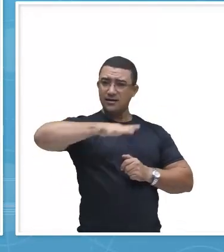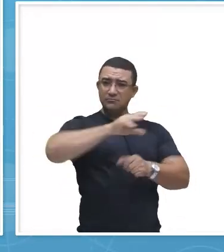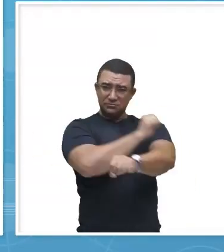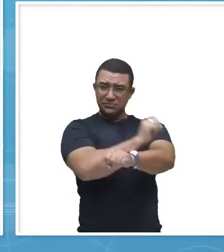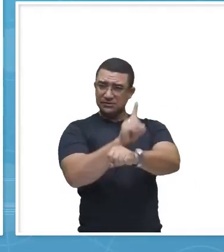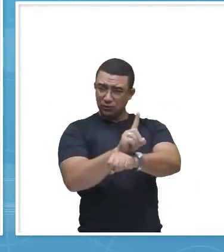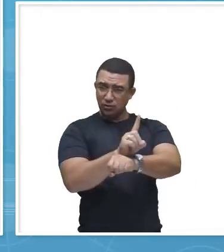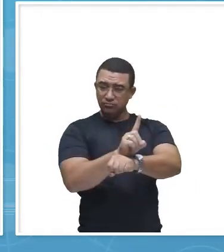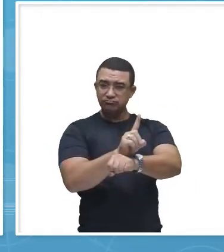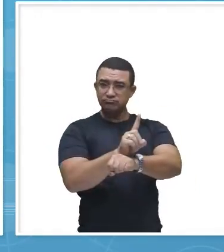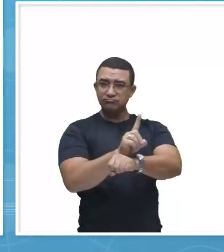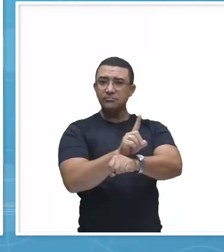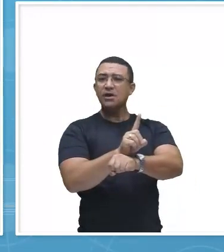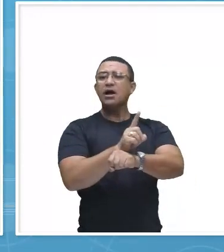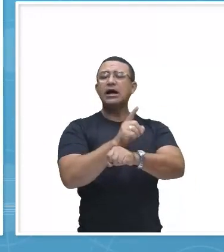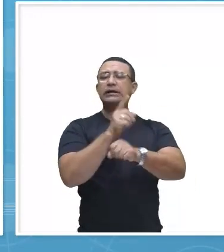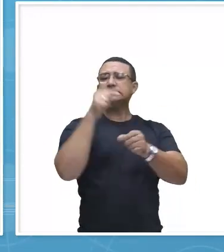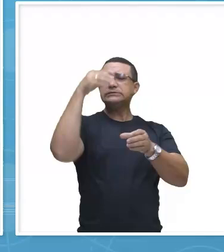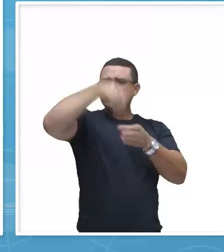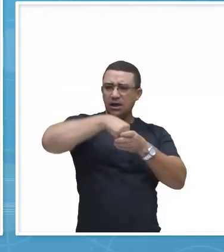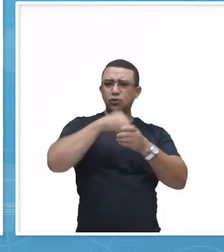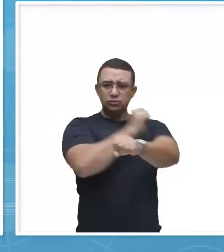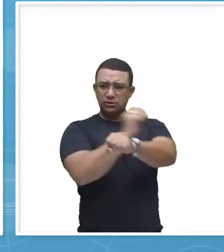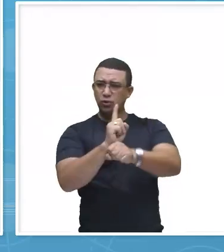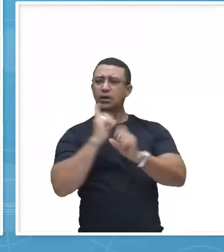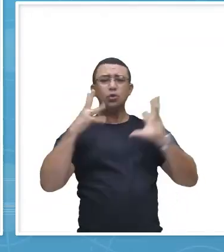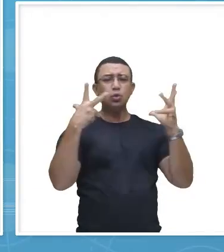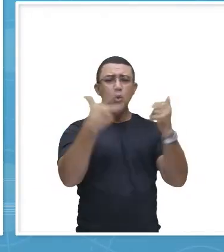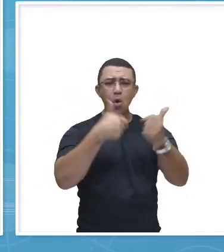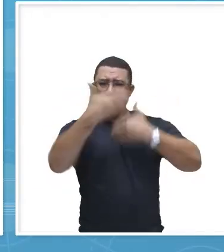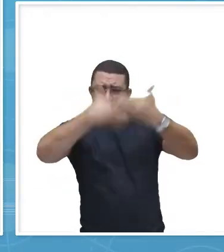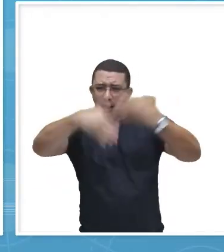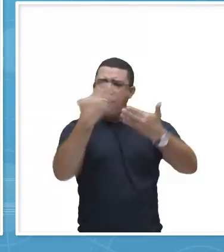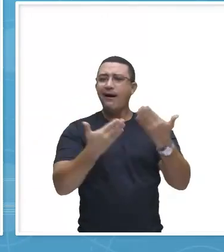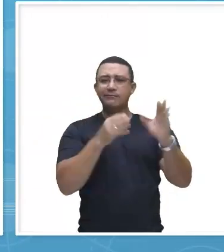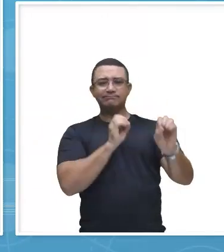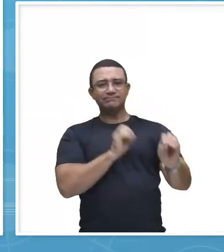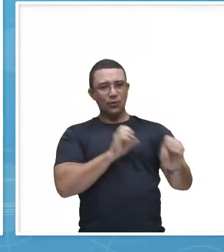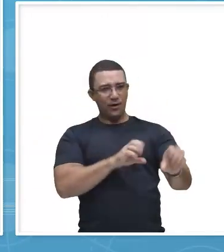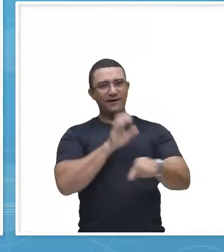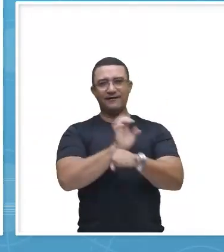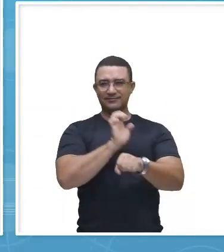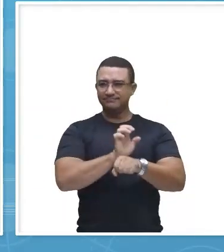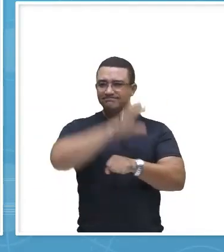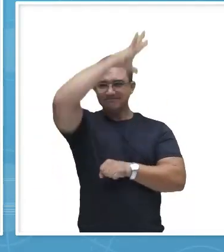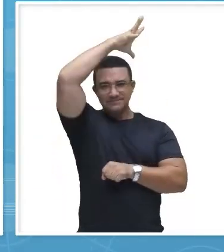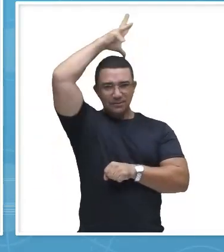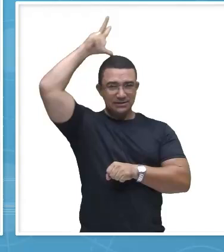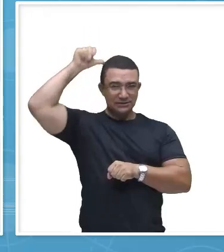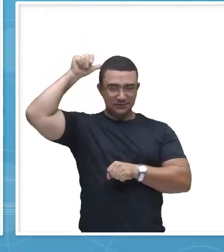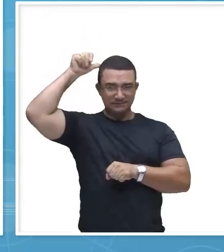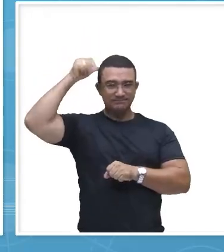Educação. Vamos tratar de quê aqui nesse espaço? Todo o processo de educação do estado do Amazonas. Vamos